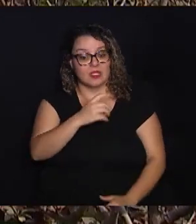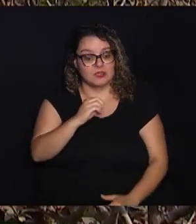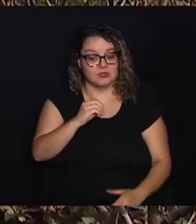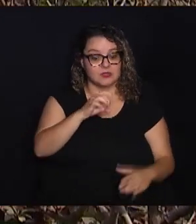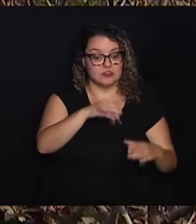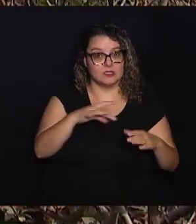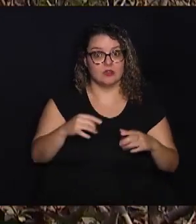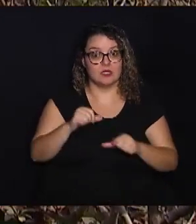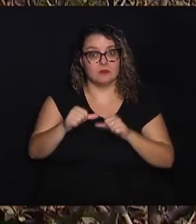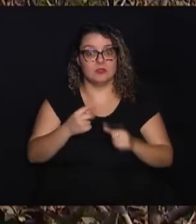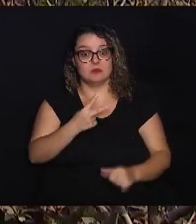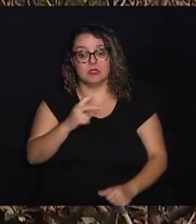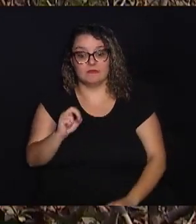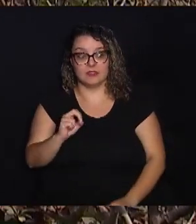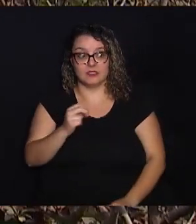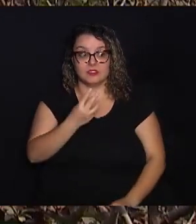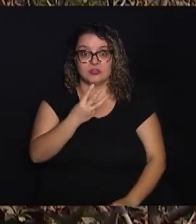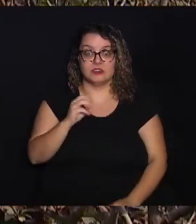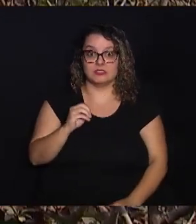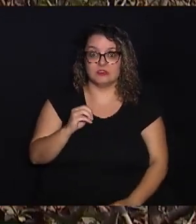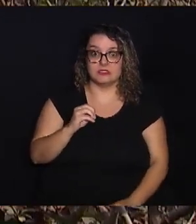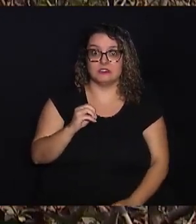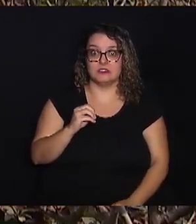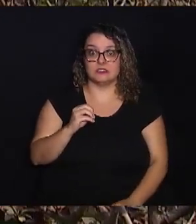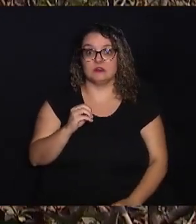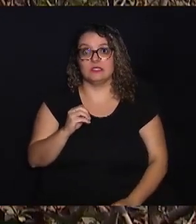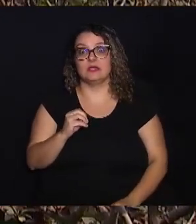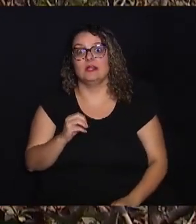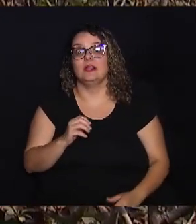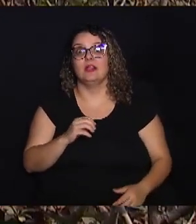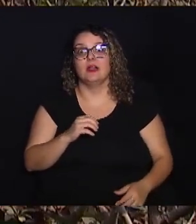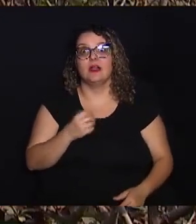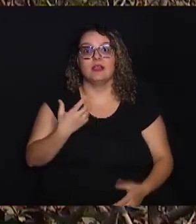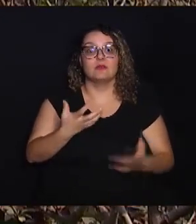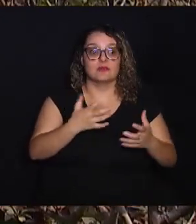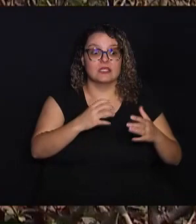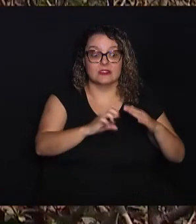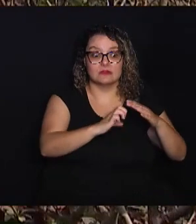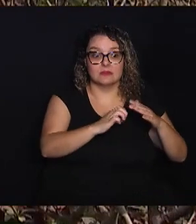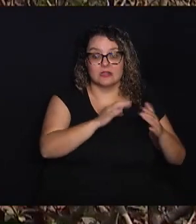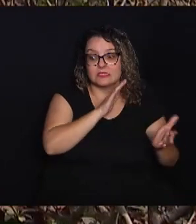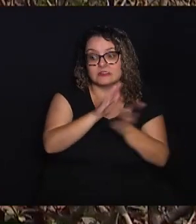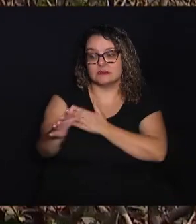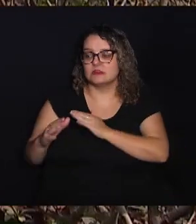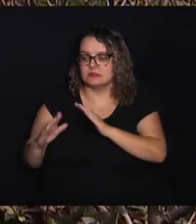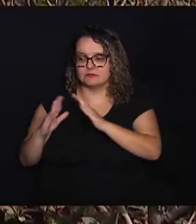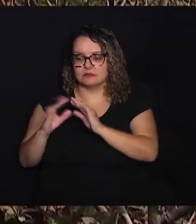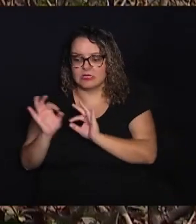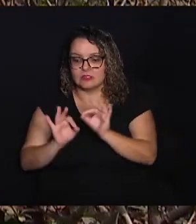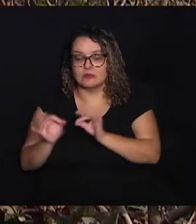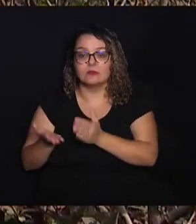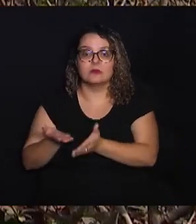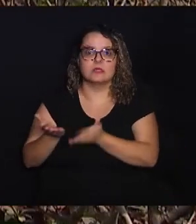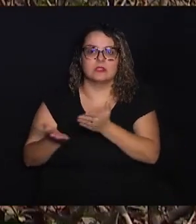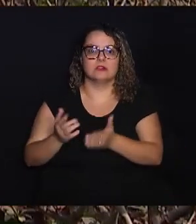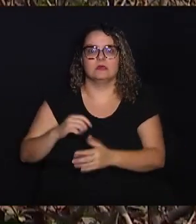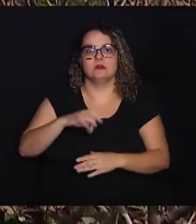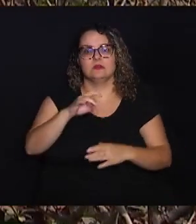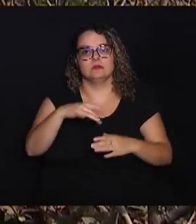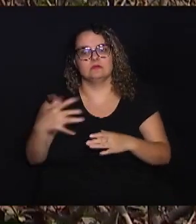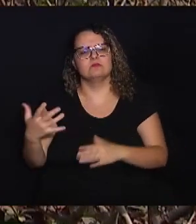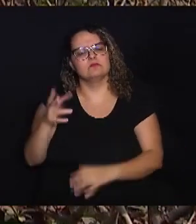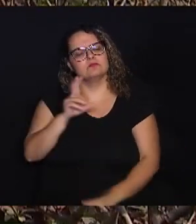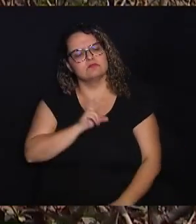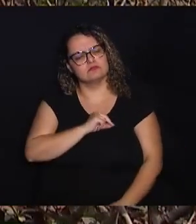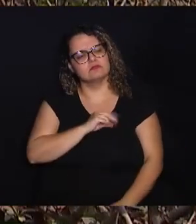para 20, 30, e eu não via a hora de sair da empresa e vim mexer nas plantas. Então, eu falei, puxa, que